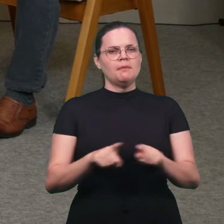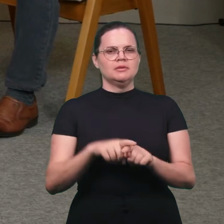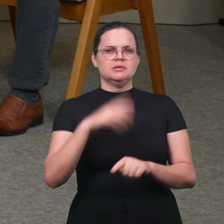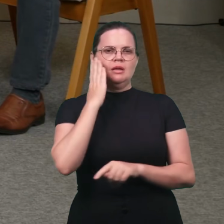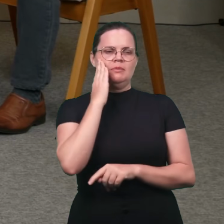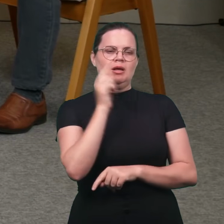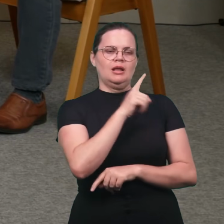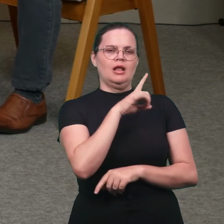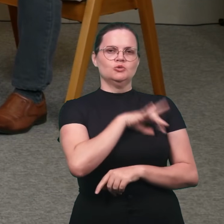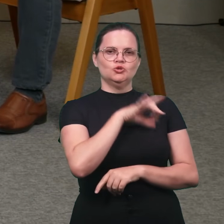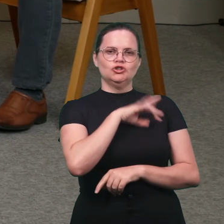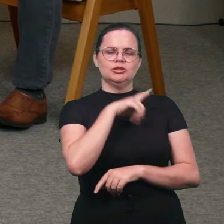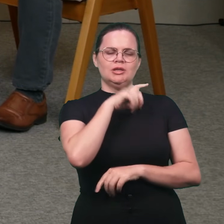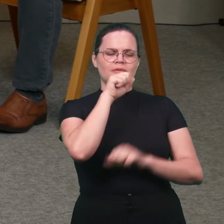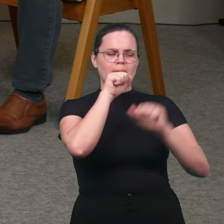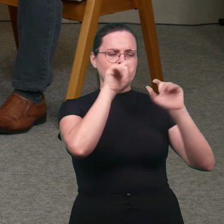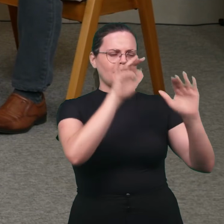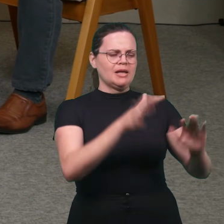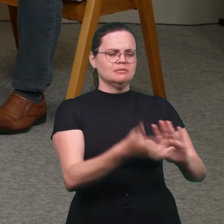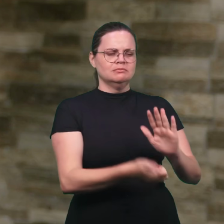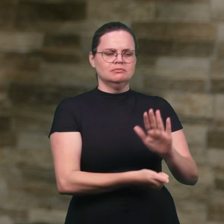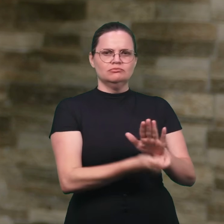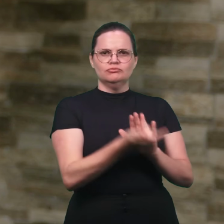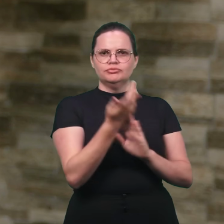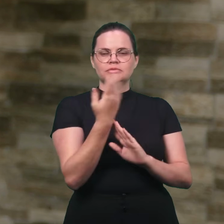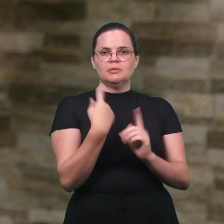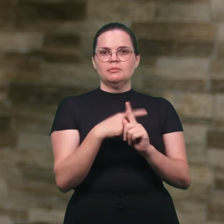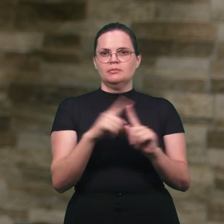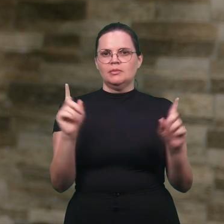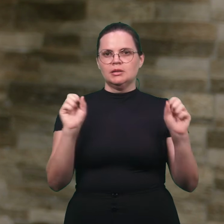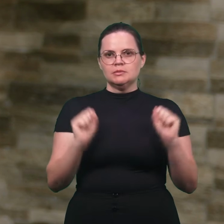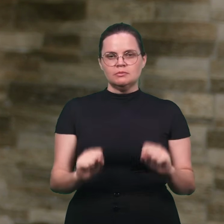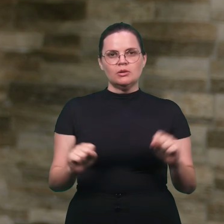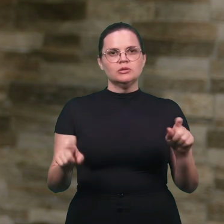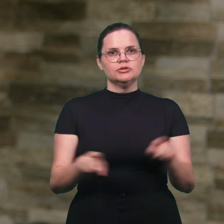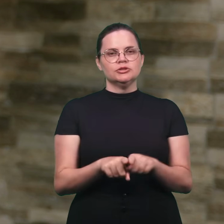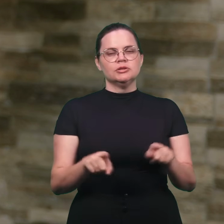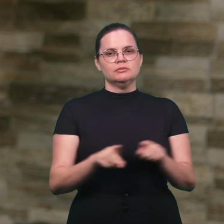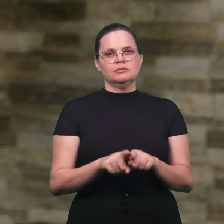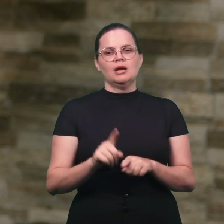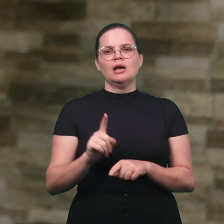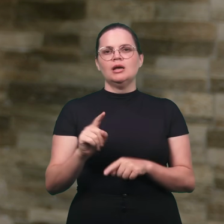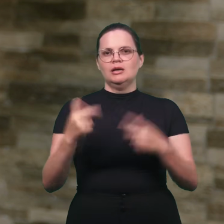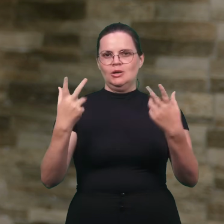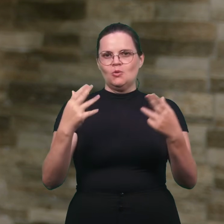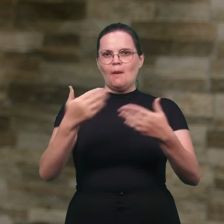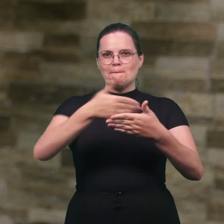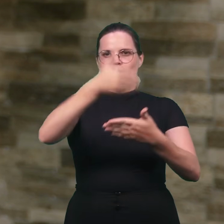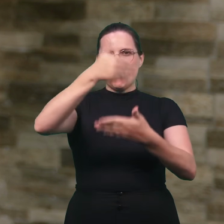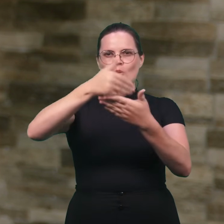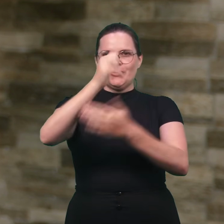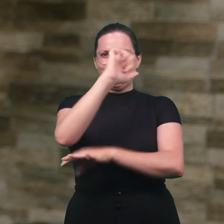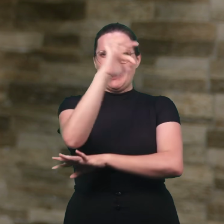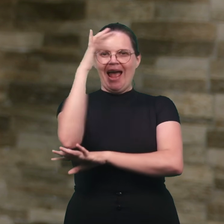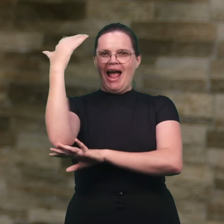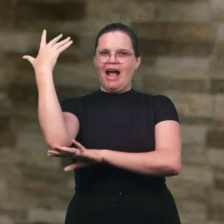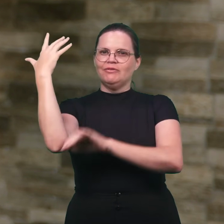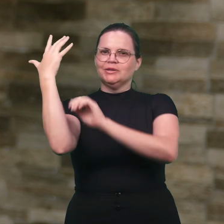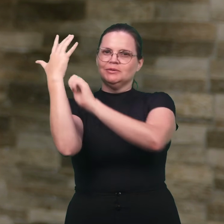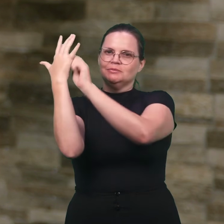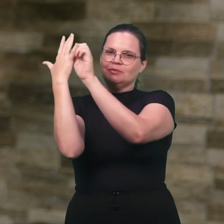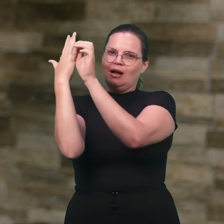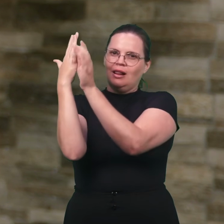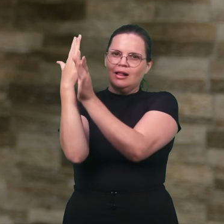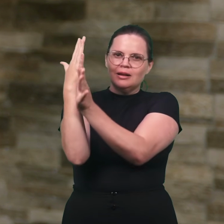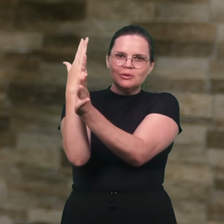bênçãos que eles receberam lá, não é, pastor Márcio? Isso. Mas esses ramos, eles correm sobre os muros. A gente até falou que os muros falam de